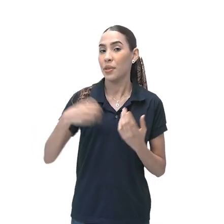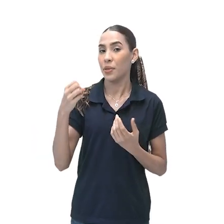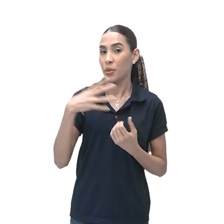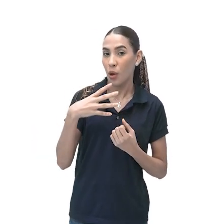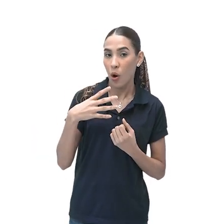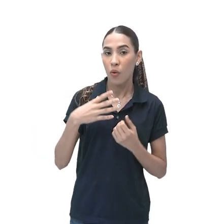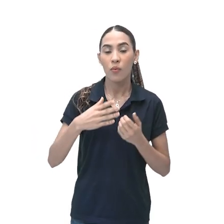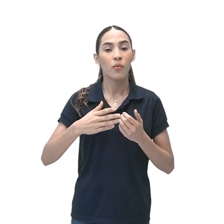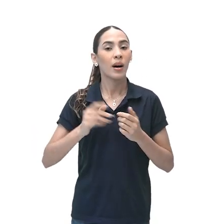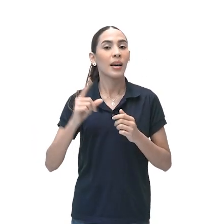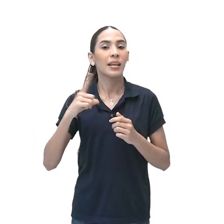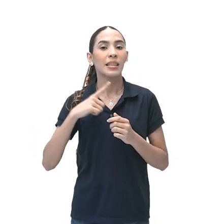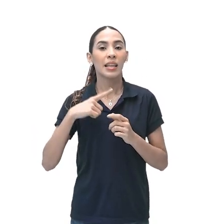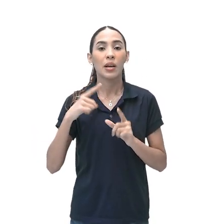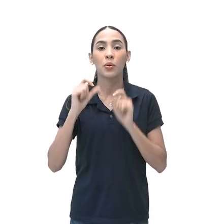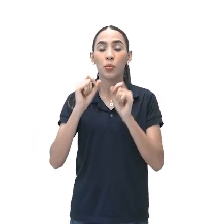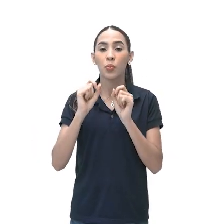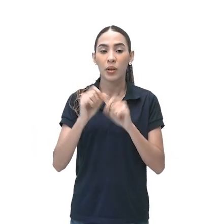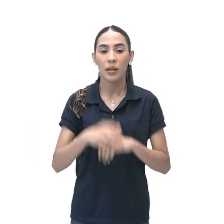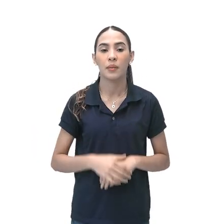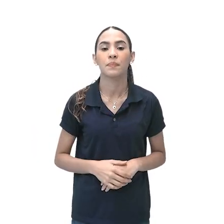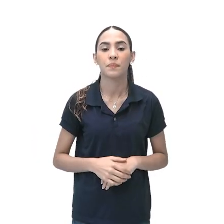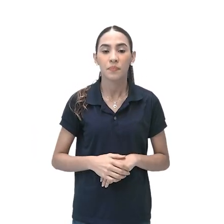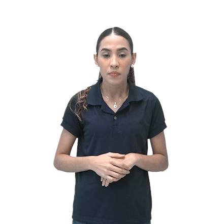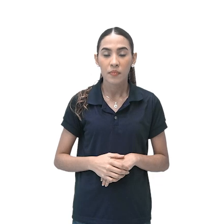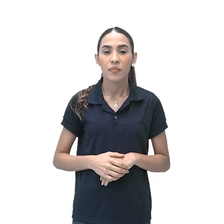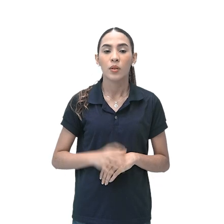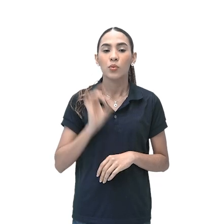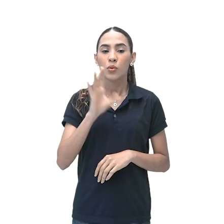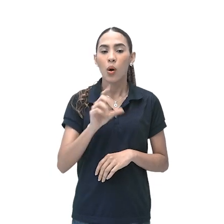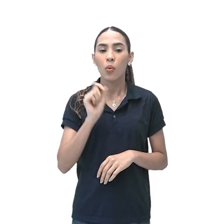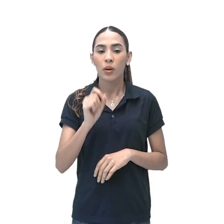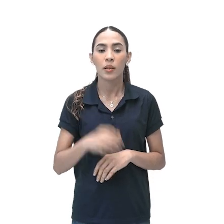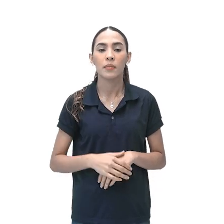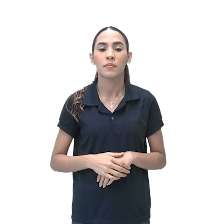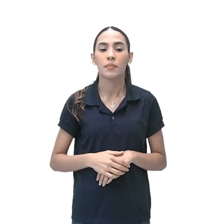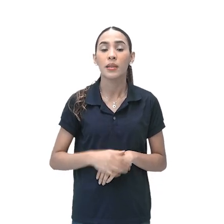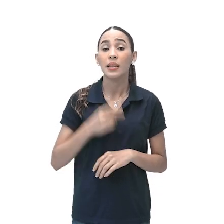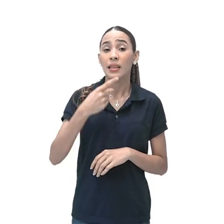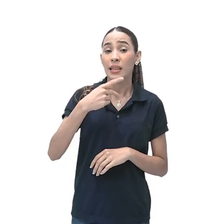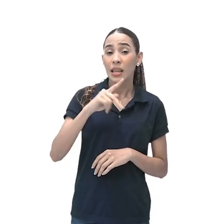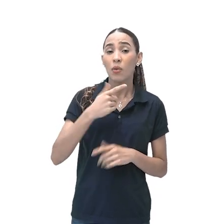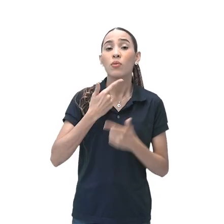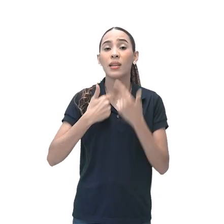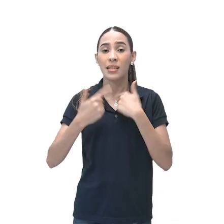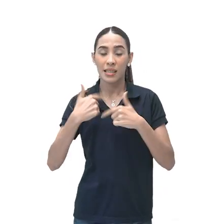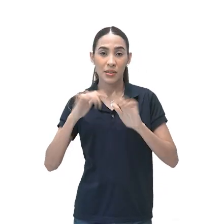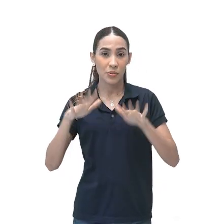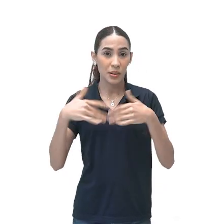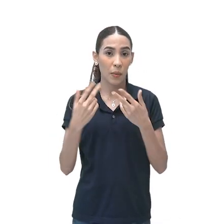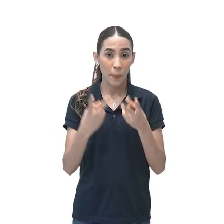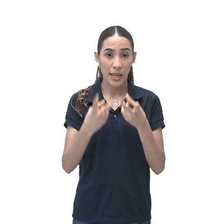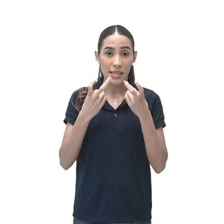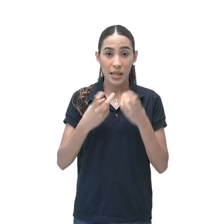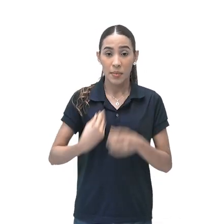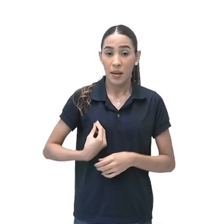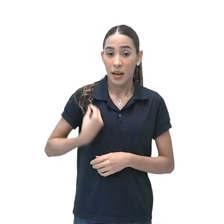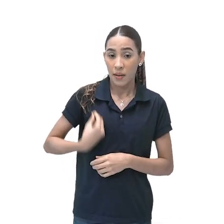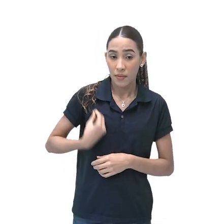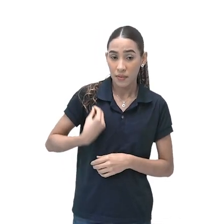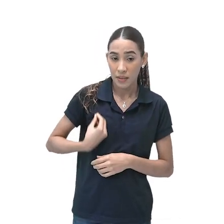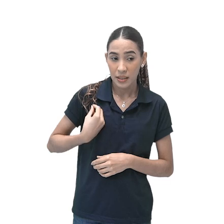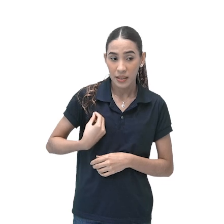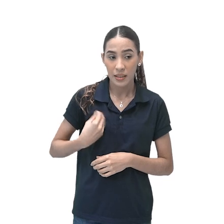e anda nua, vestida apenas com teu desejo. Então, observem que essa